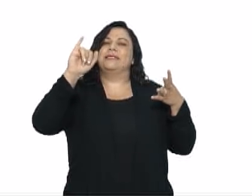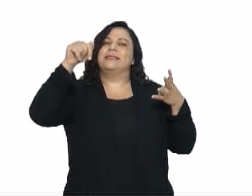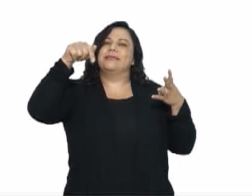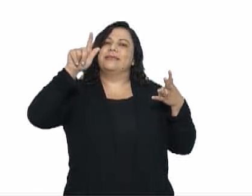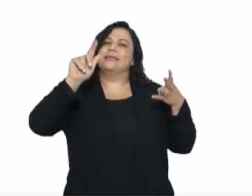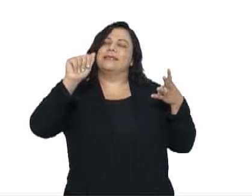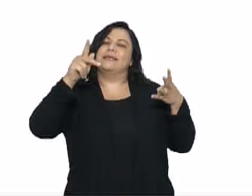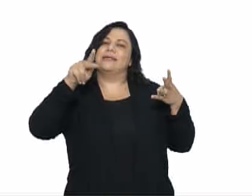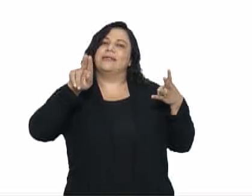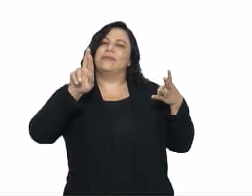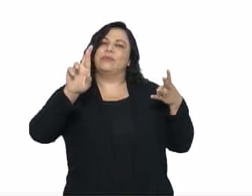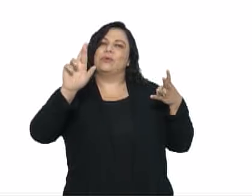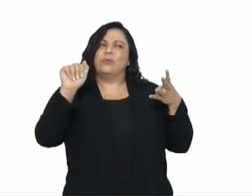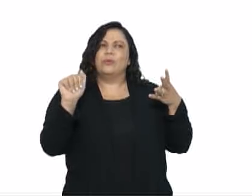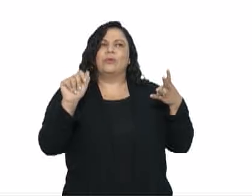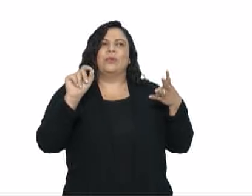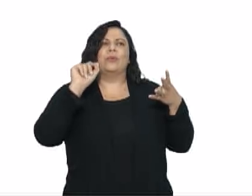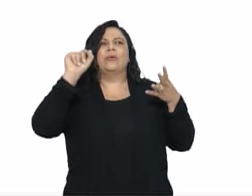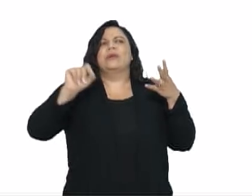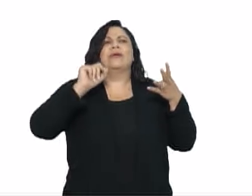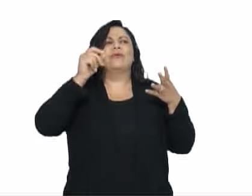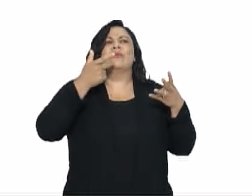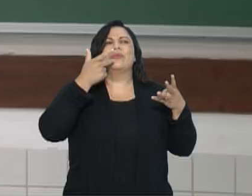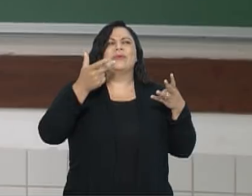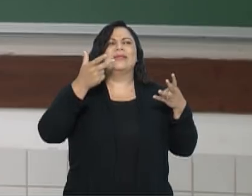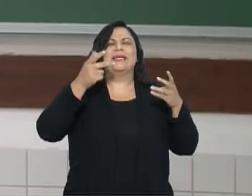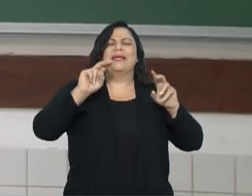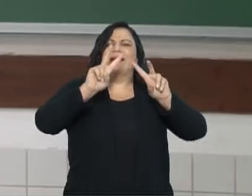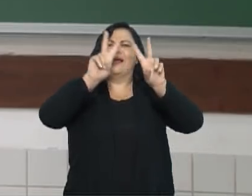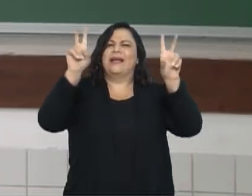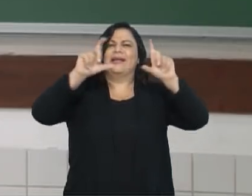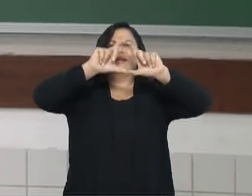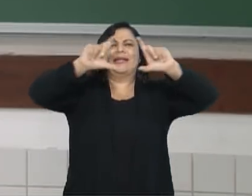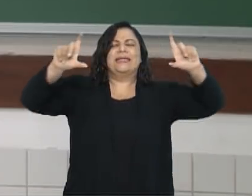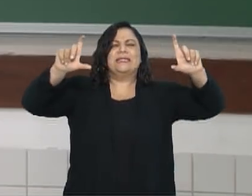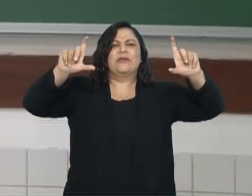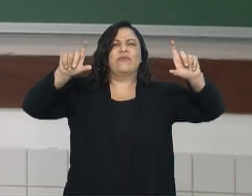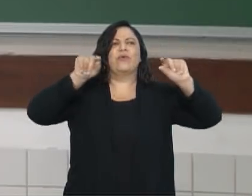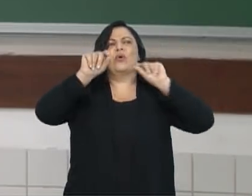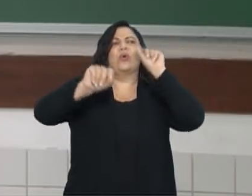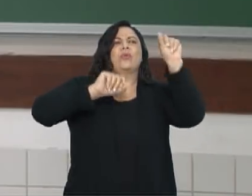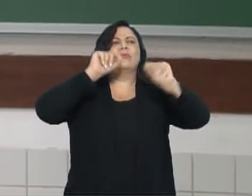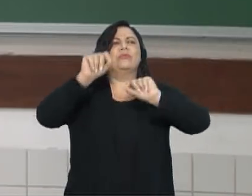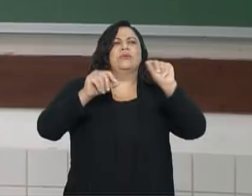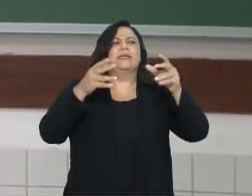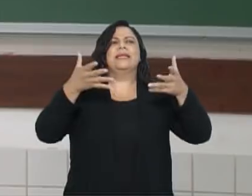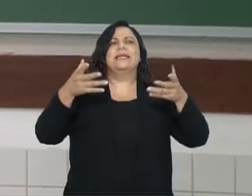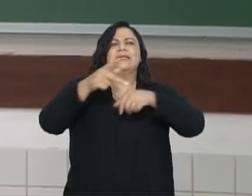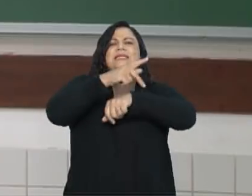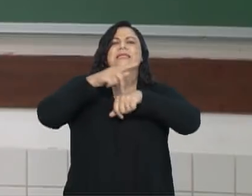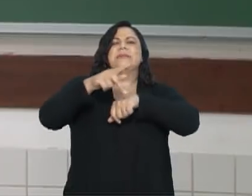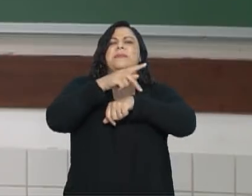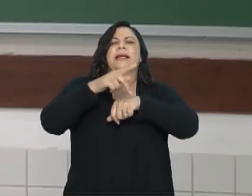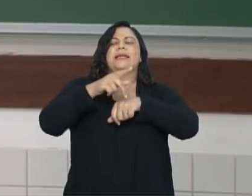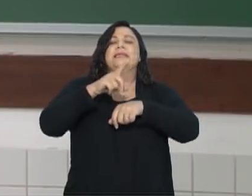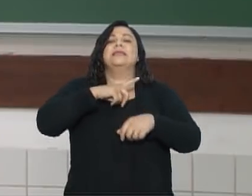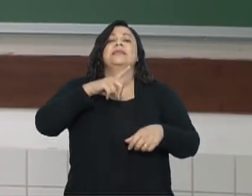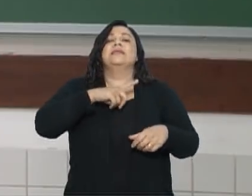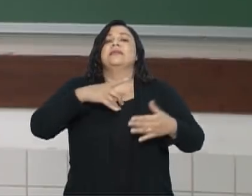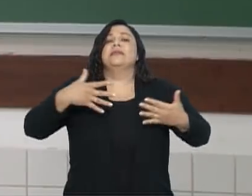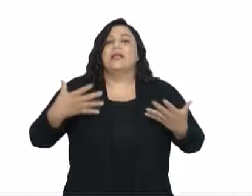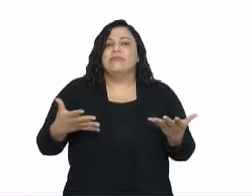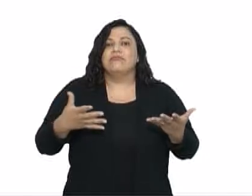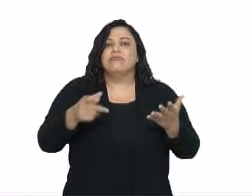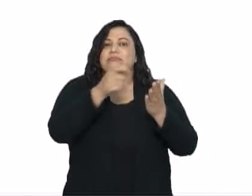Certo? Por que eles receberam? Está aí uma provocação nesta imagem. Com você Registre essa informação, porque daí você diz, eu sei o conteúdo.